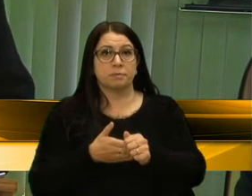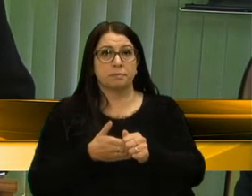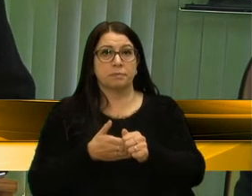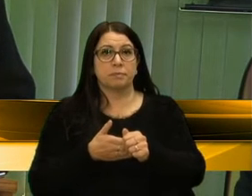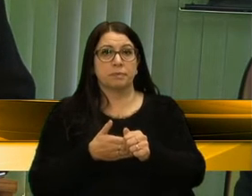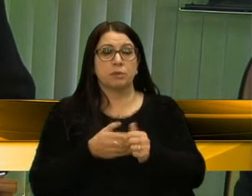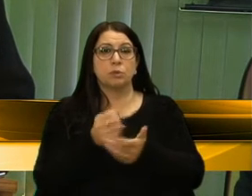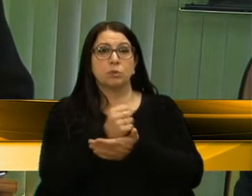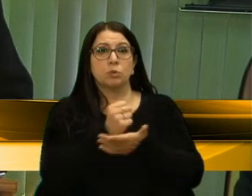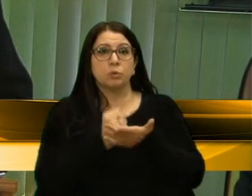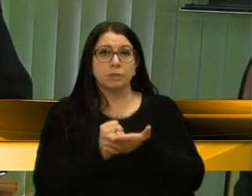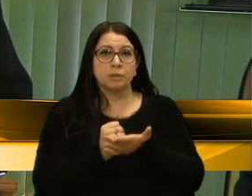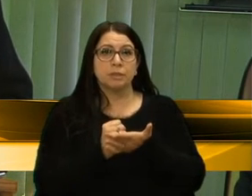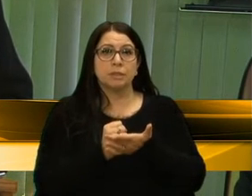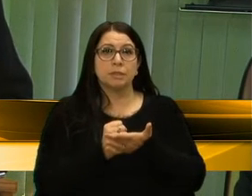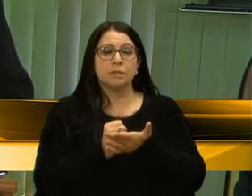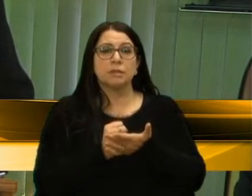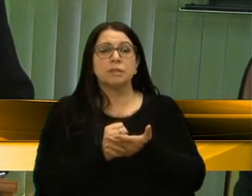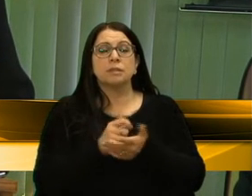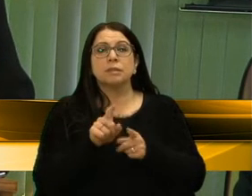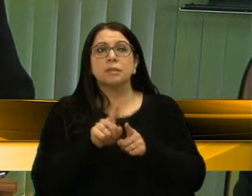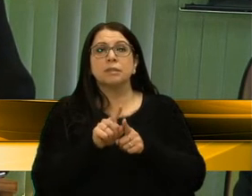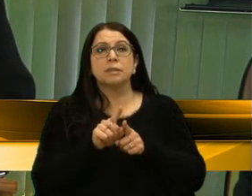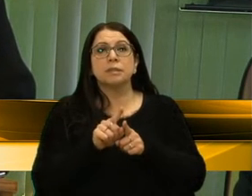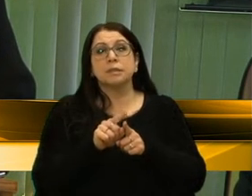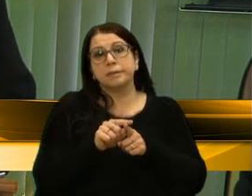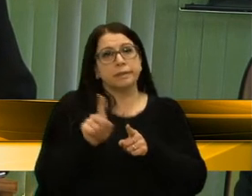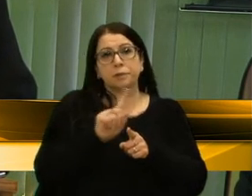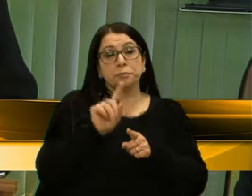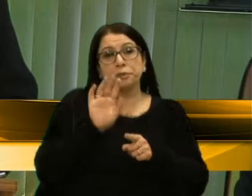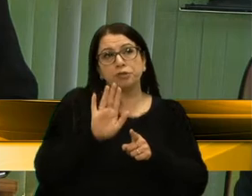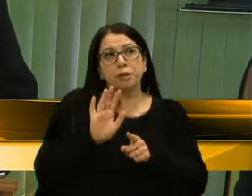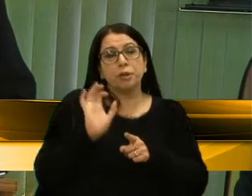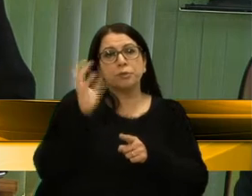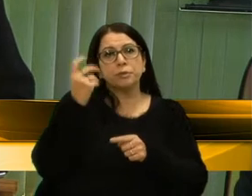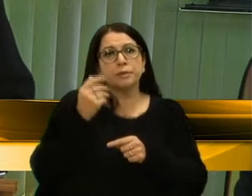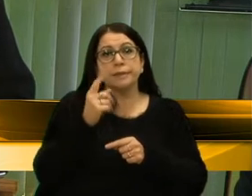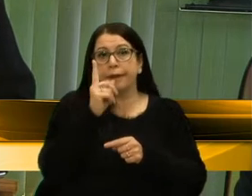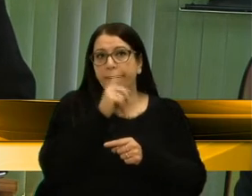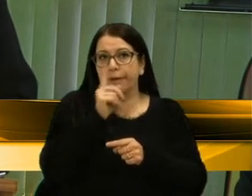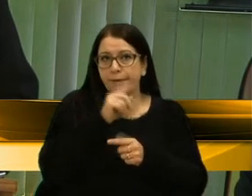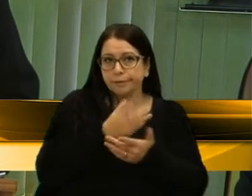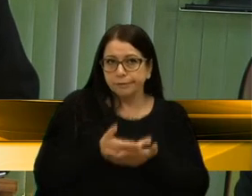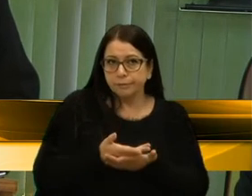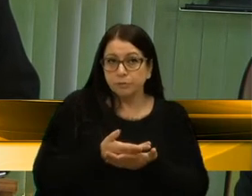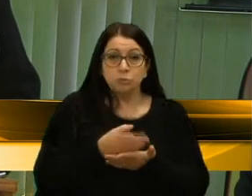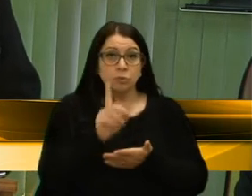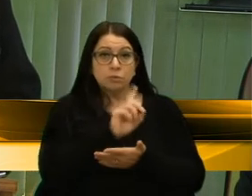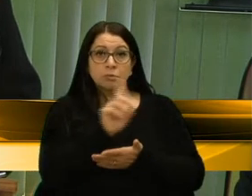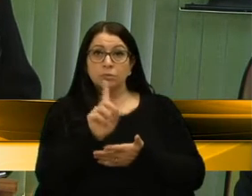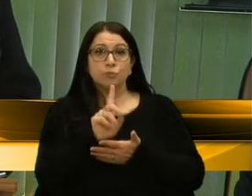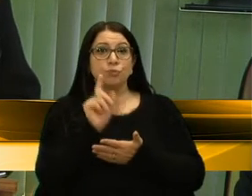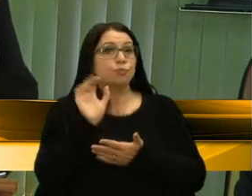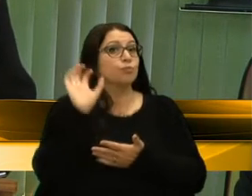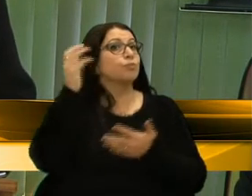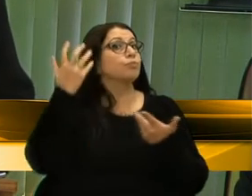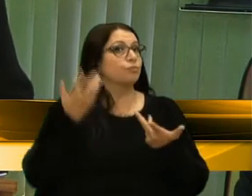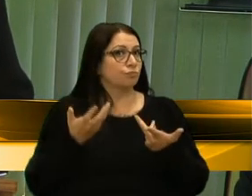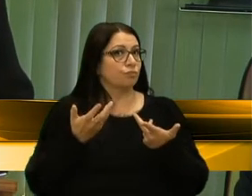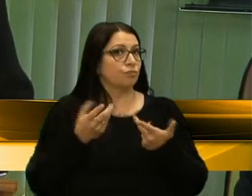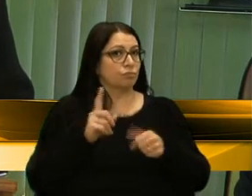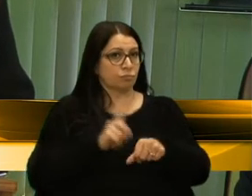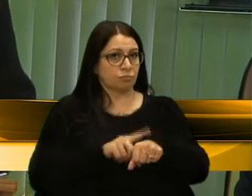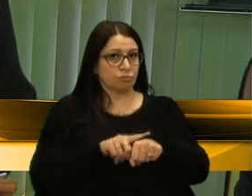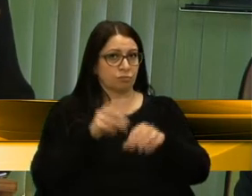o contrato e impedir que ocorram falhas que não sejam resolvidas em